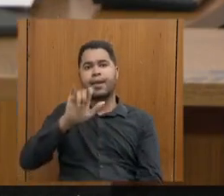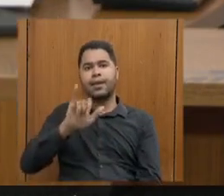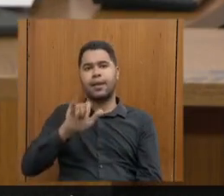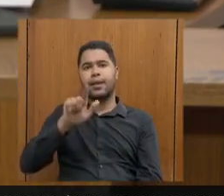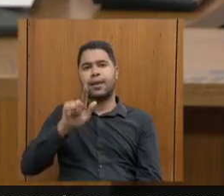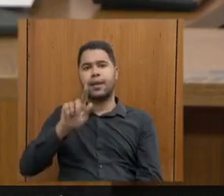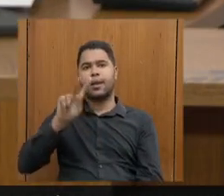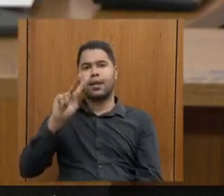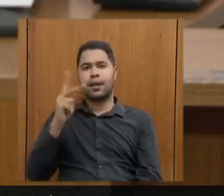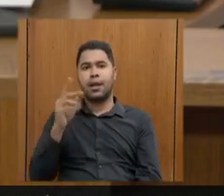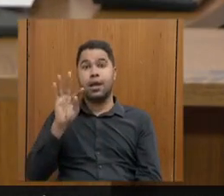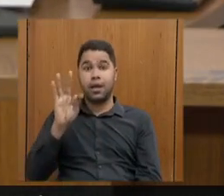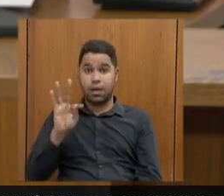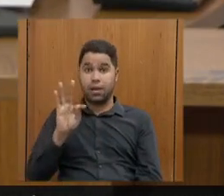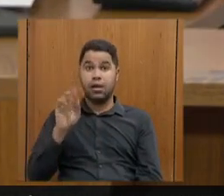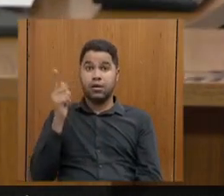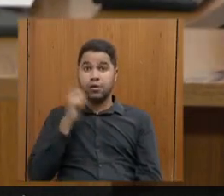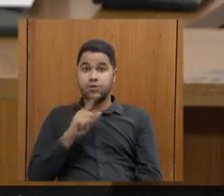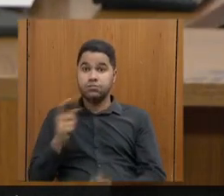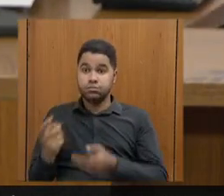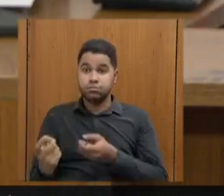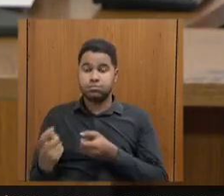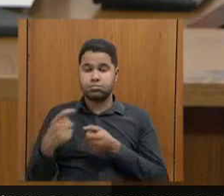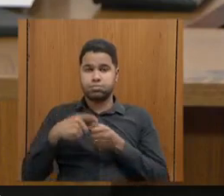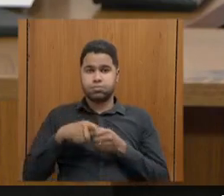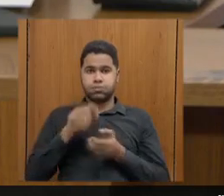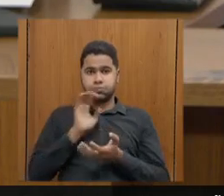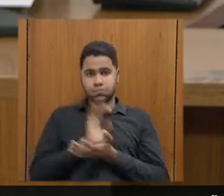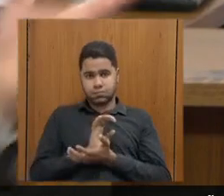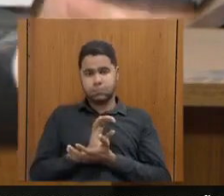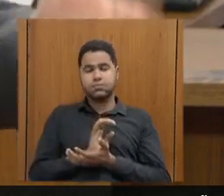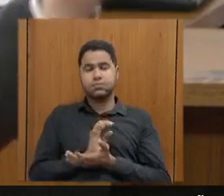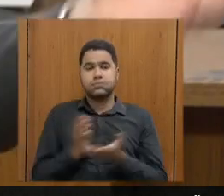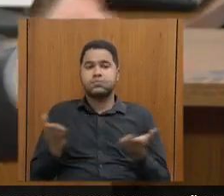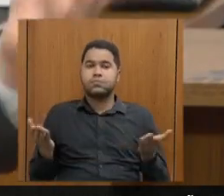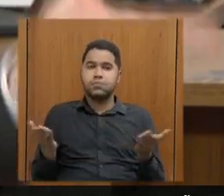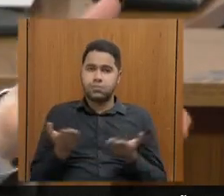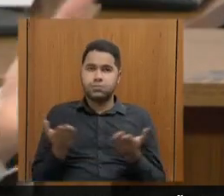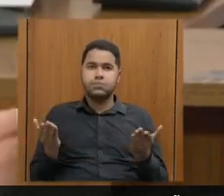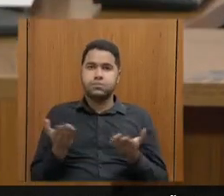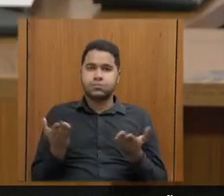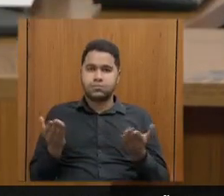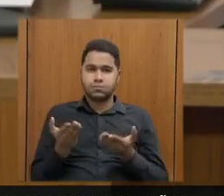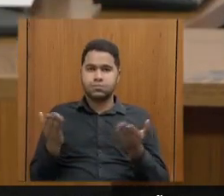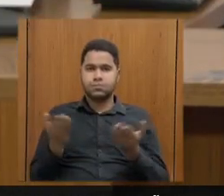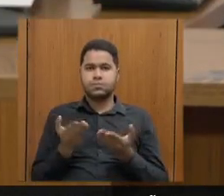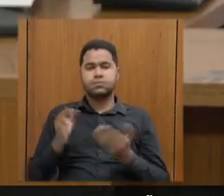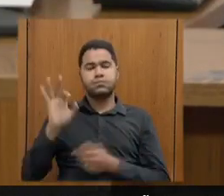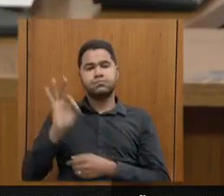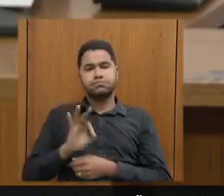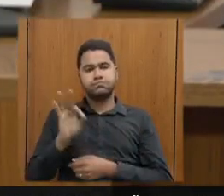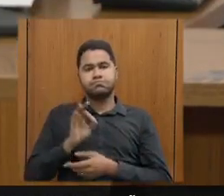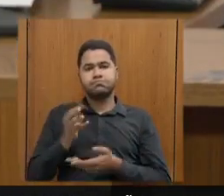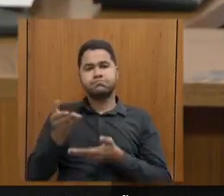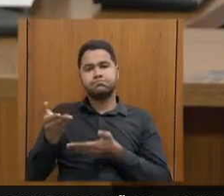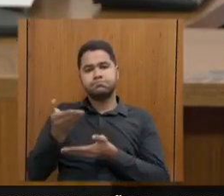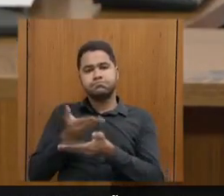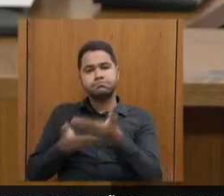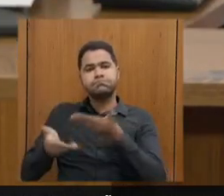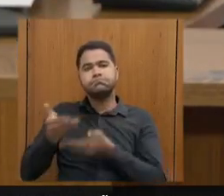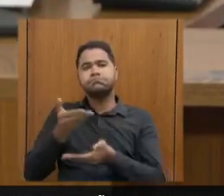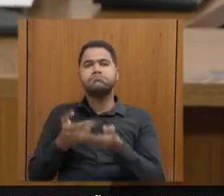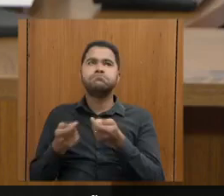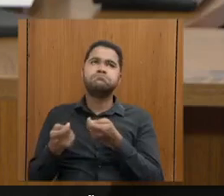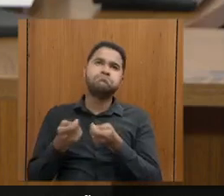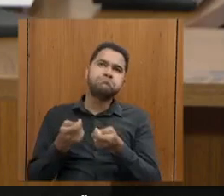revés né nosso efetivamente conseguimos recuperar parte do investimento e hoje essa ação está sendo negociado é